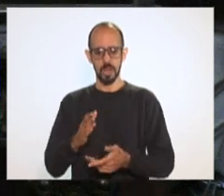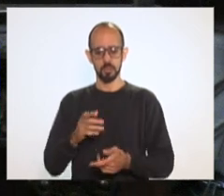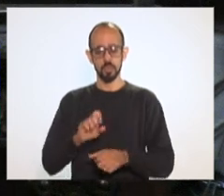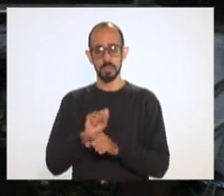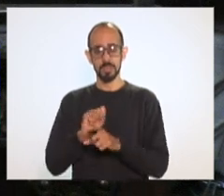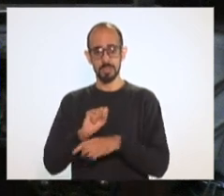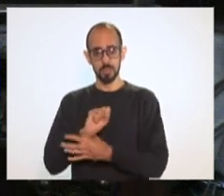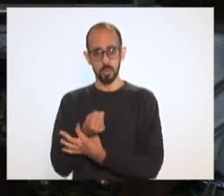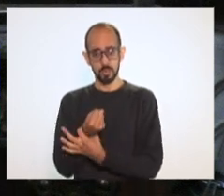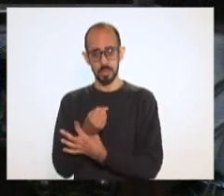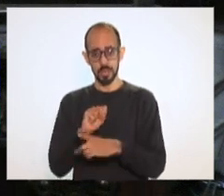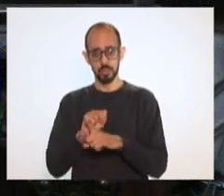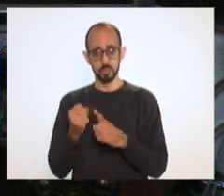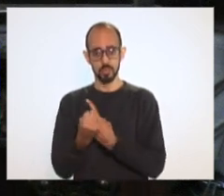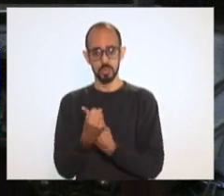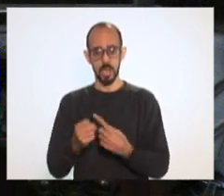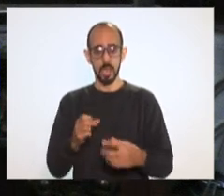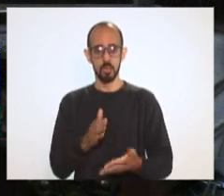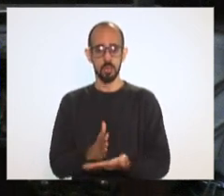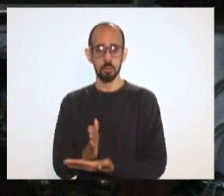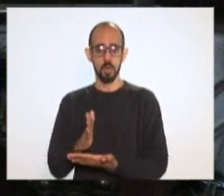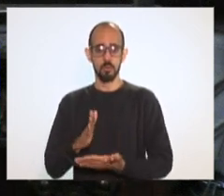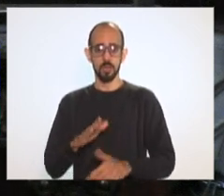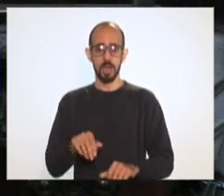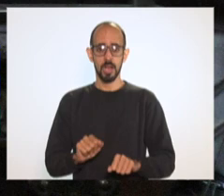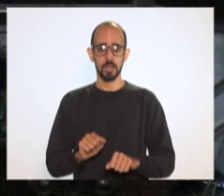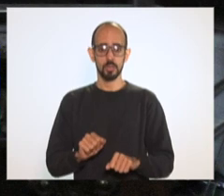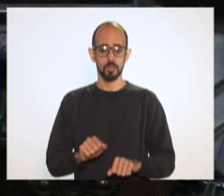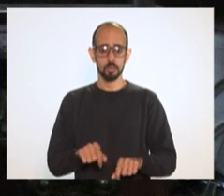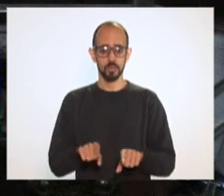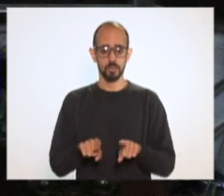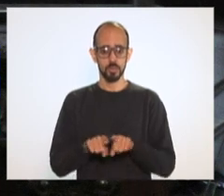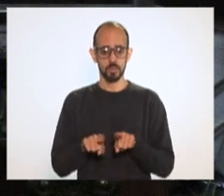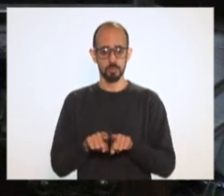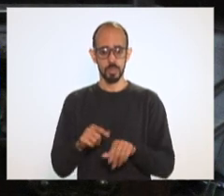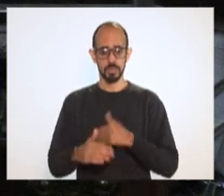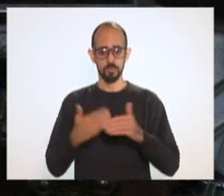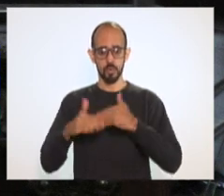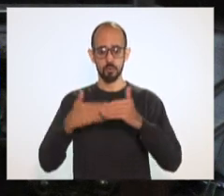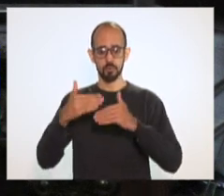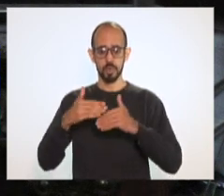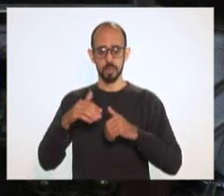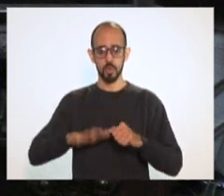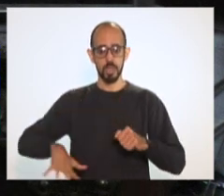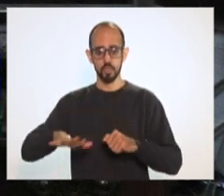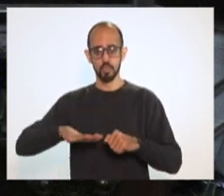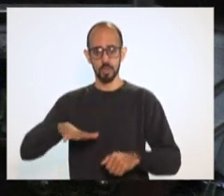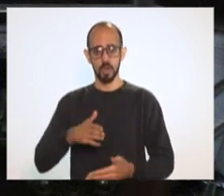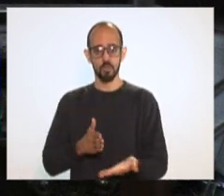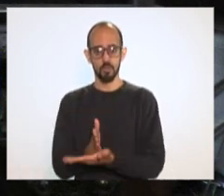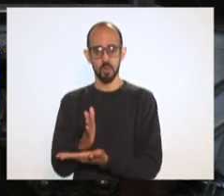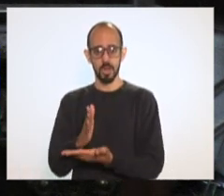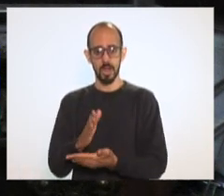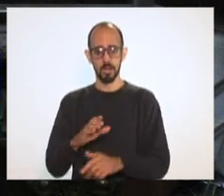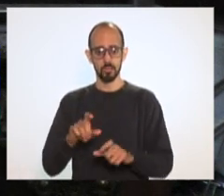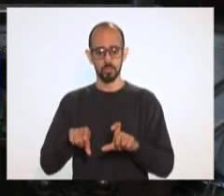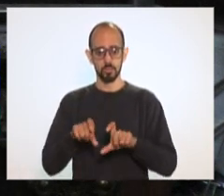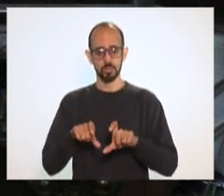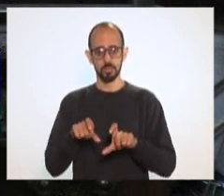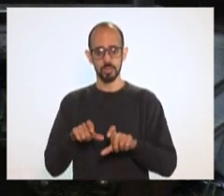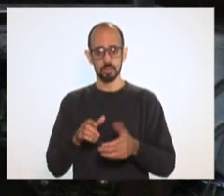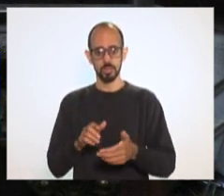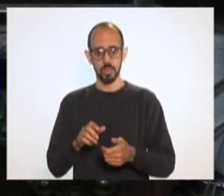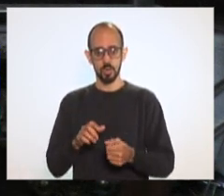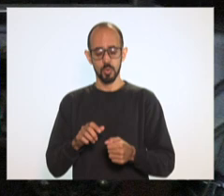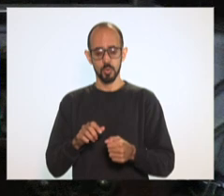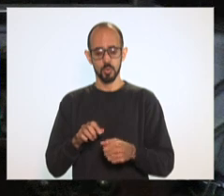favorável, de assuntos municipais e desenvolvimento regional favorável, de tributação, controle da arrecadação estadual